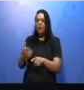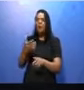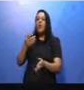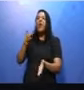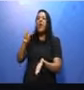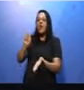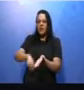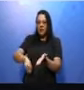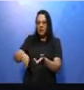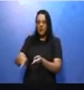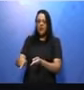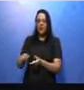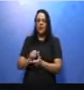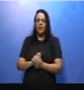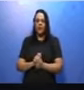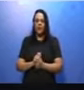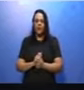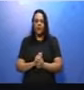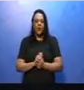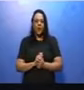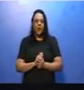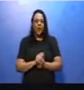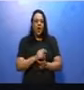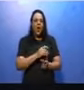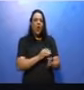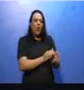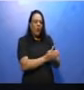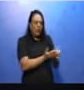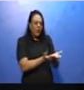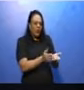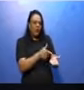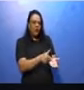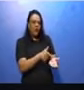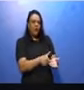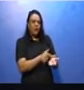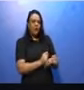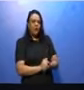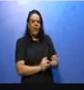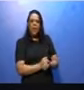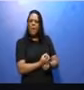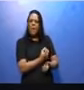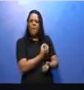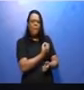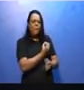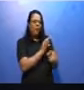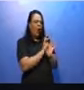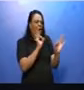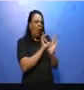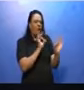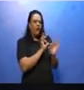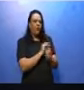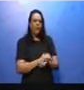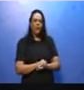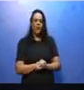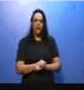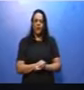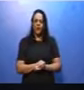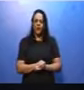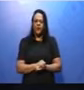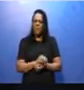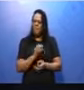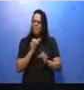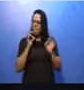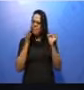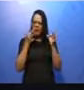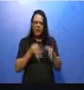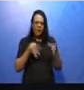nós temos aqui também o mesmo verbo. Nós temos até um adjetivo qualificando a obra de Mia Couto, que é riquíssima.